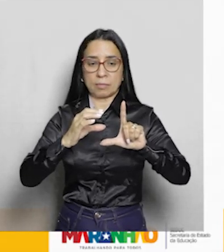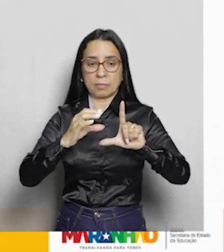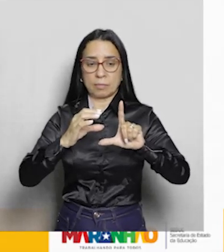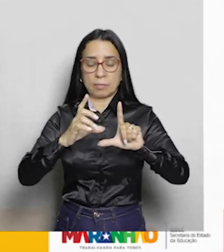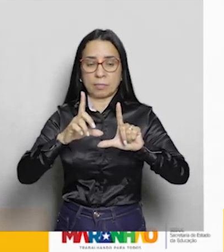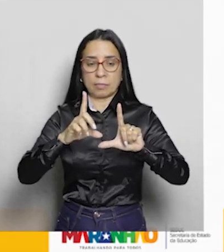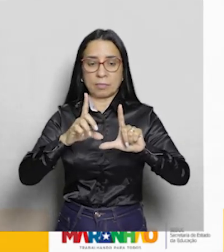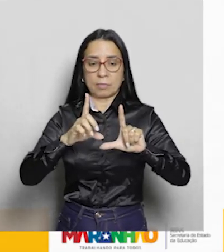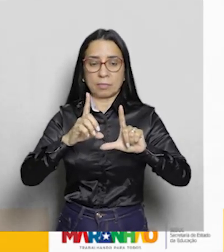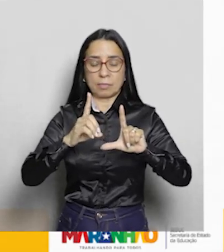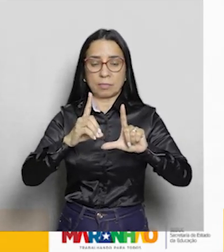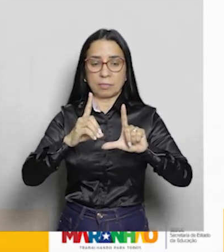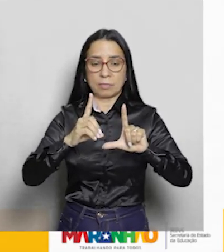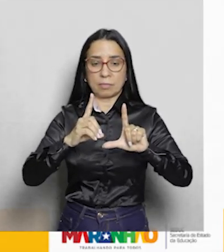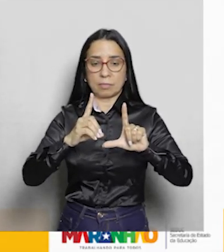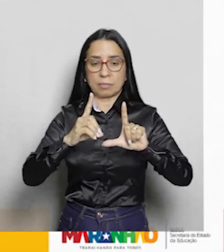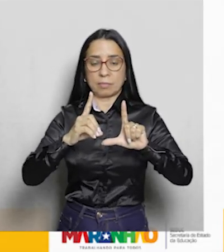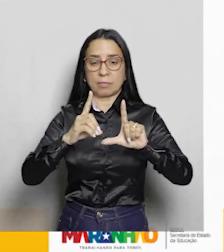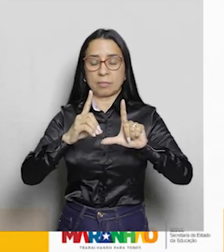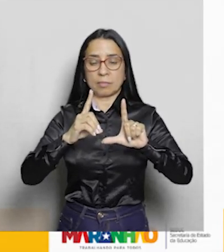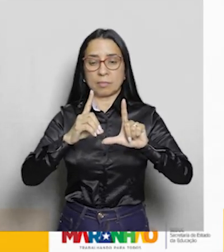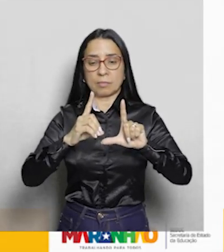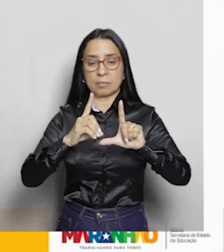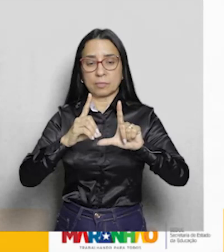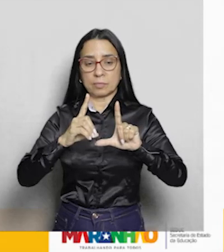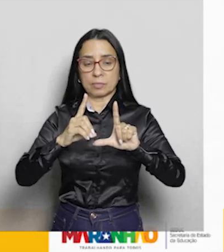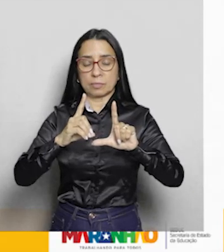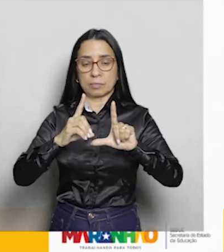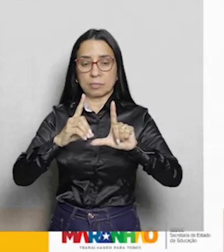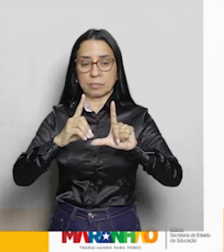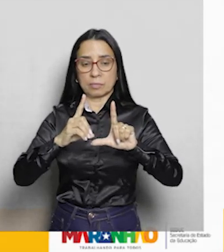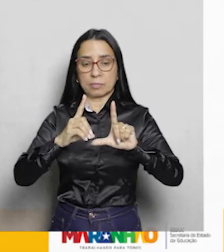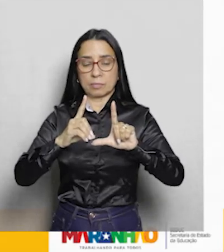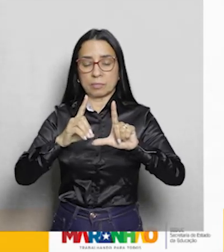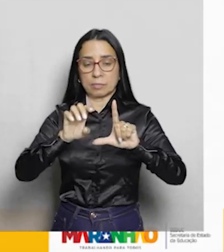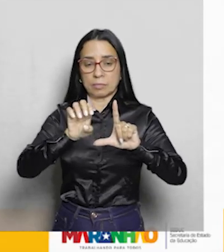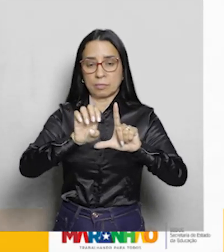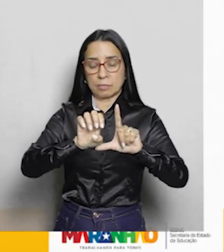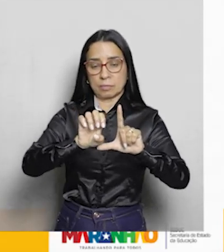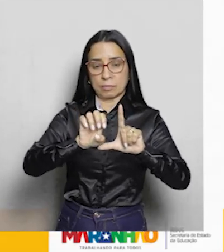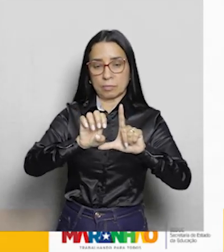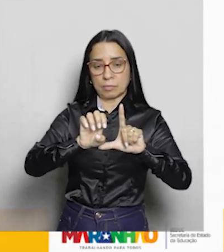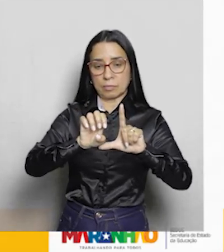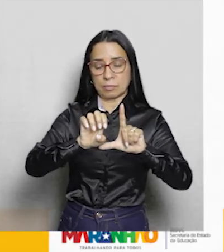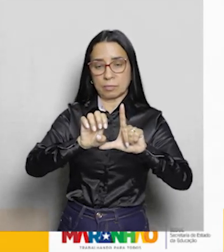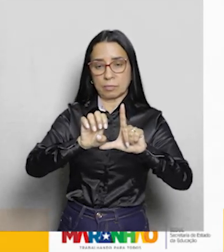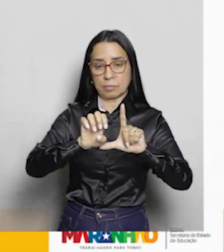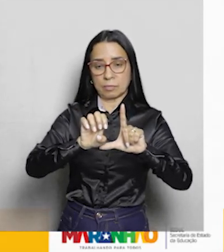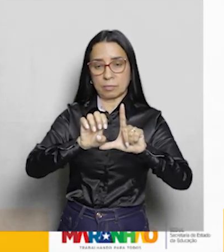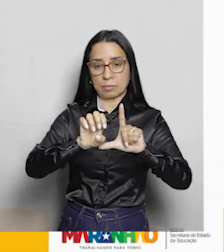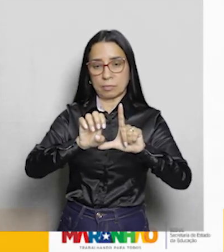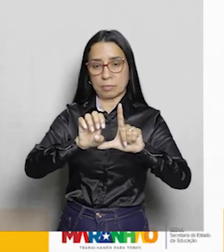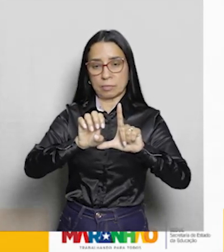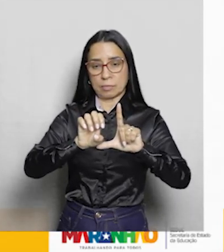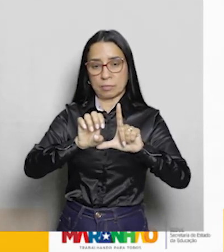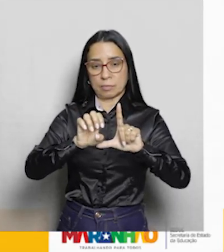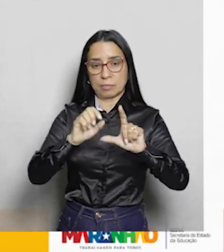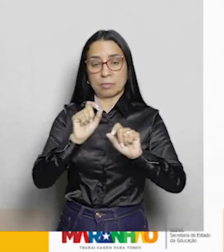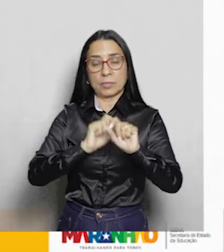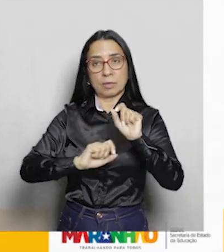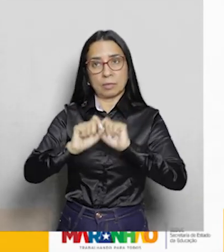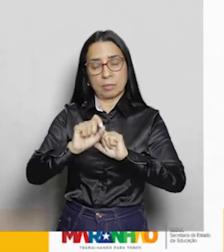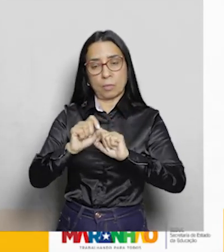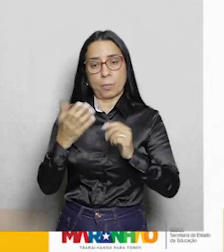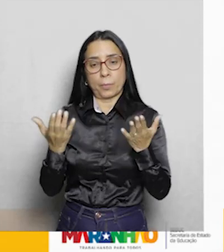mercado interno. D, valorização de técnicas ancestrais. E, autonomia do setor financeiro.